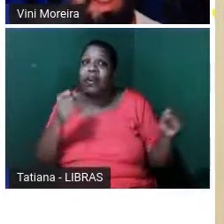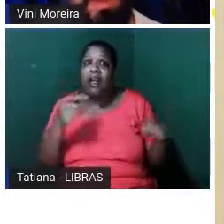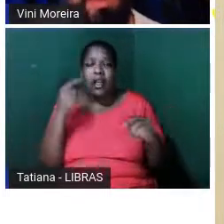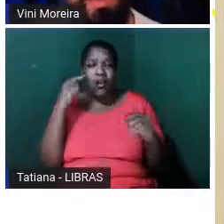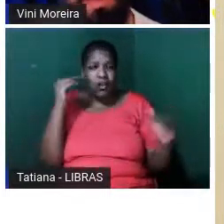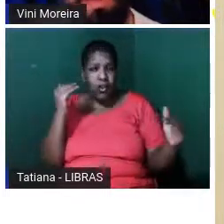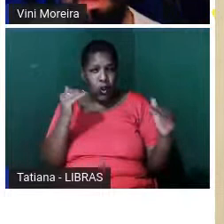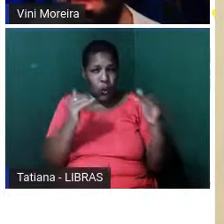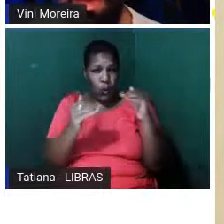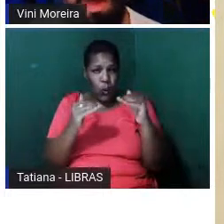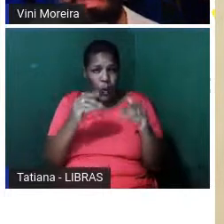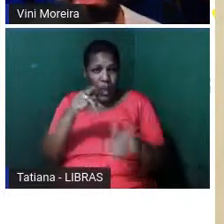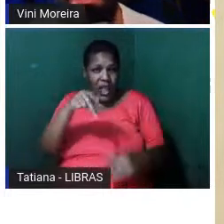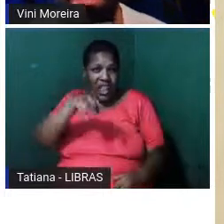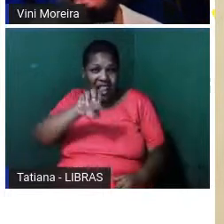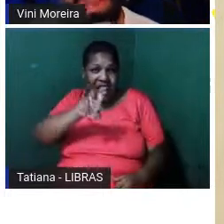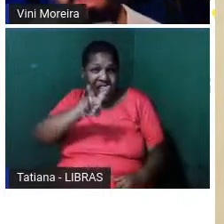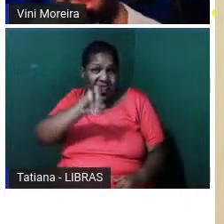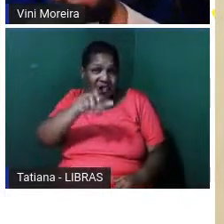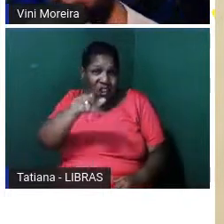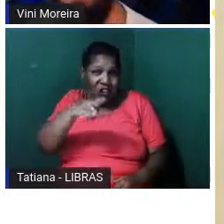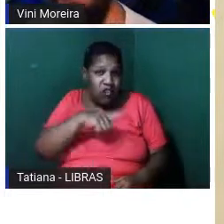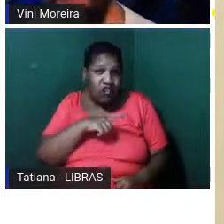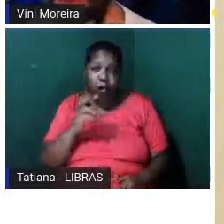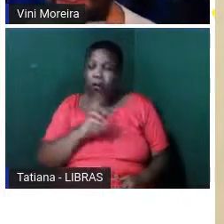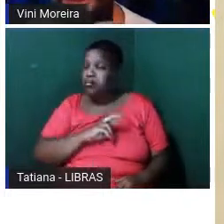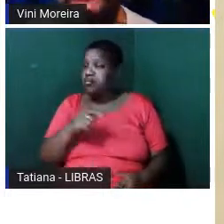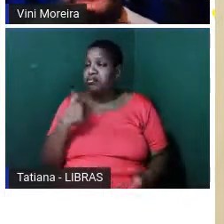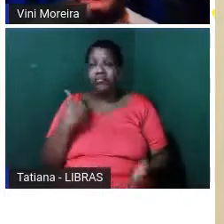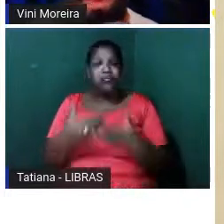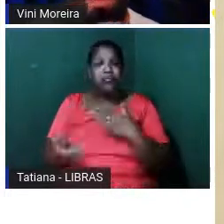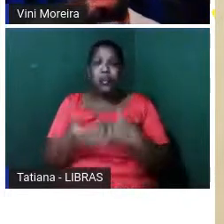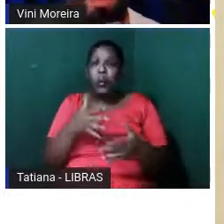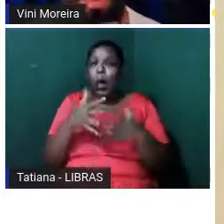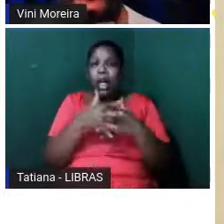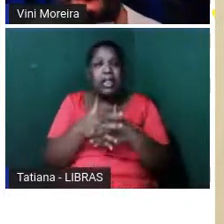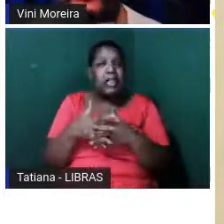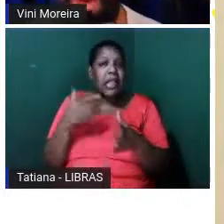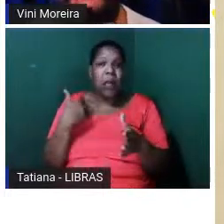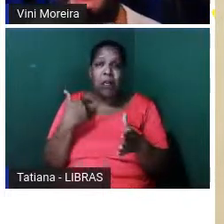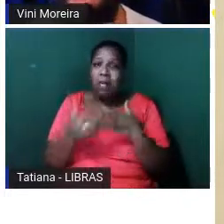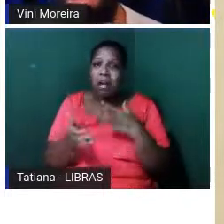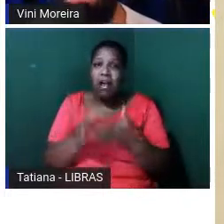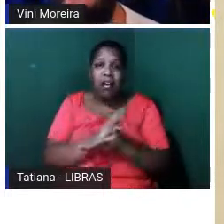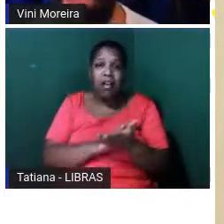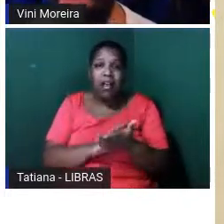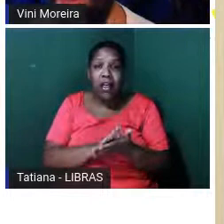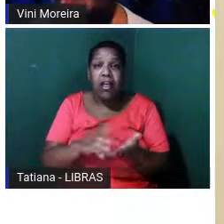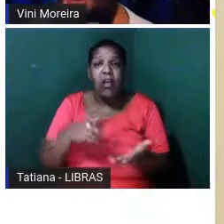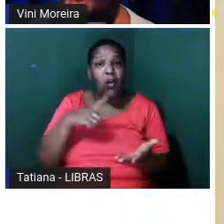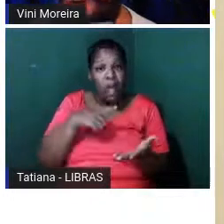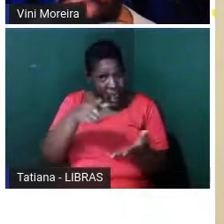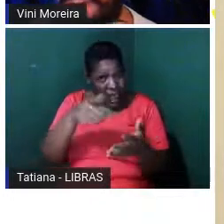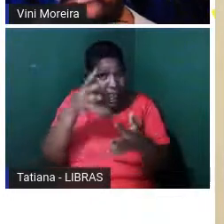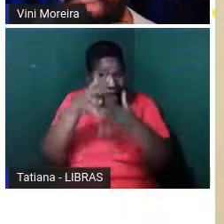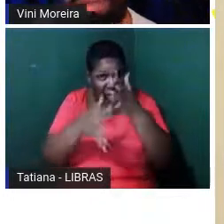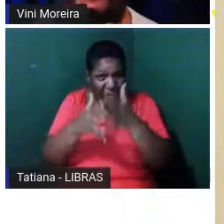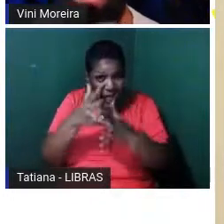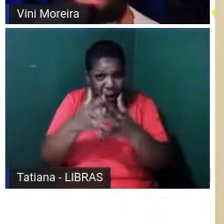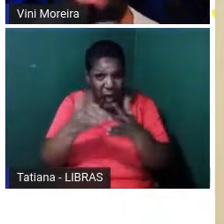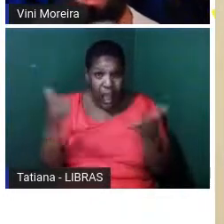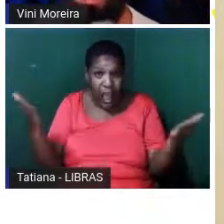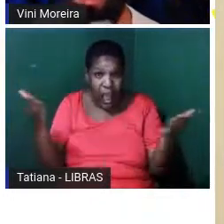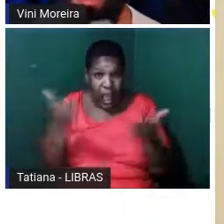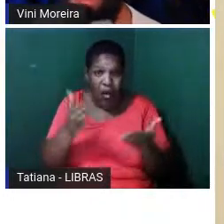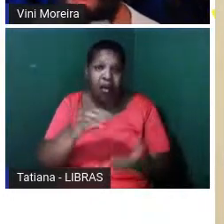no nível que você tá não não interfere então assim O que mais vai interferir para você agora